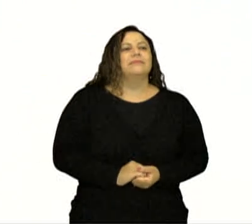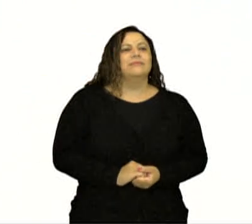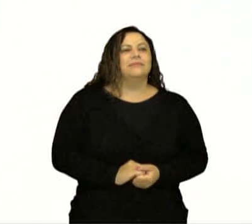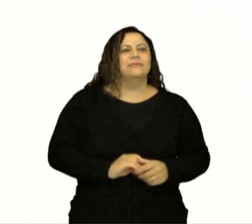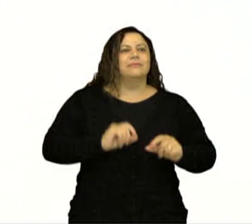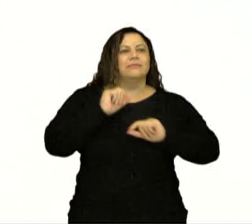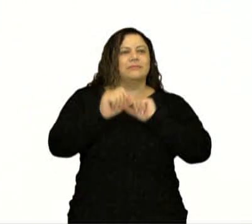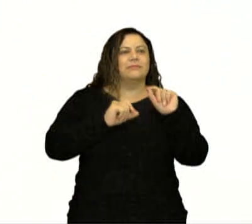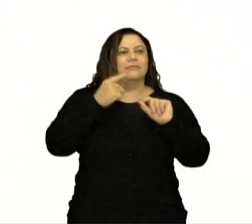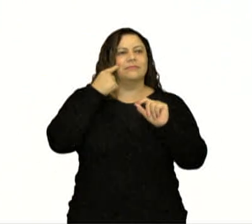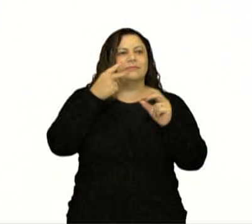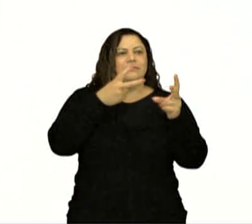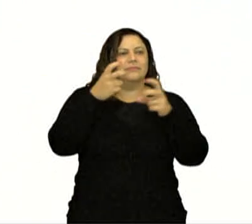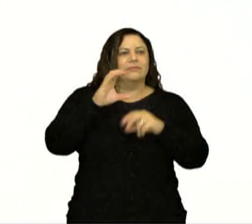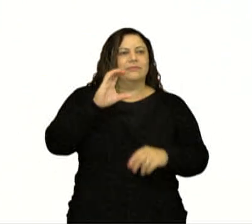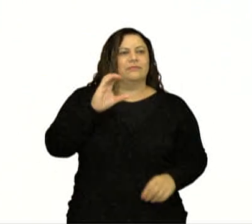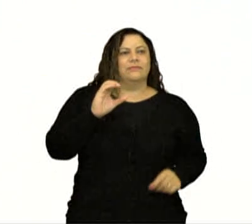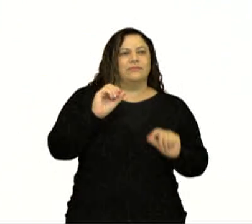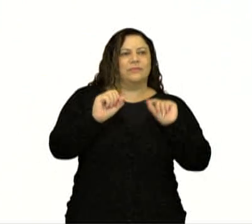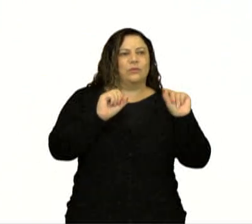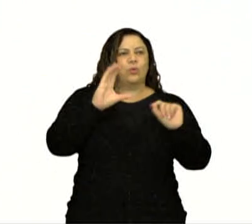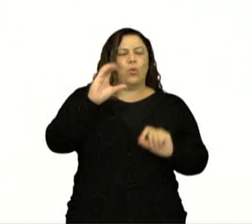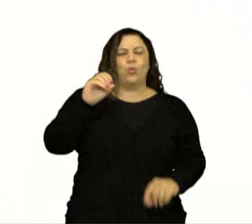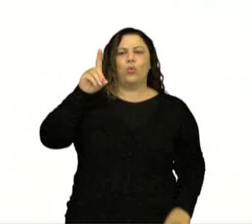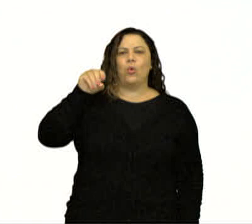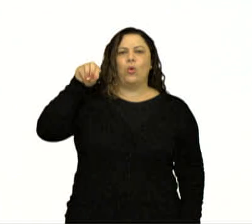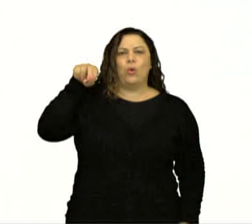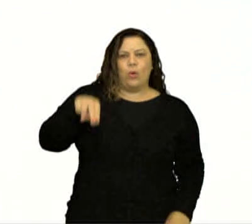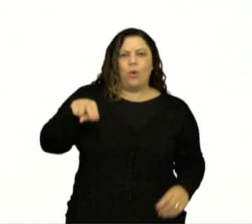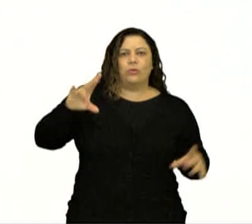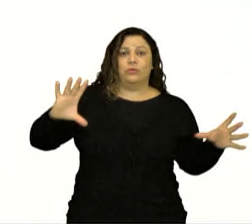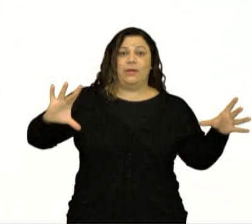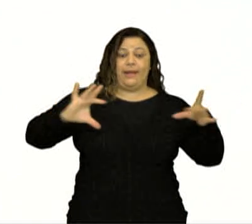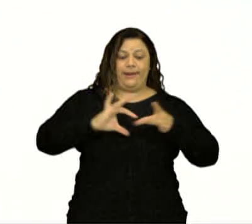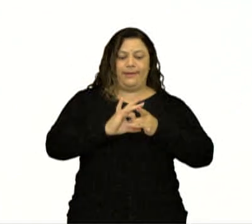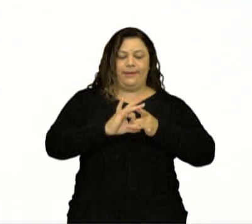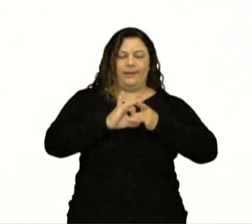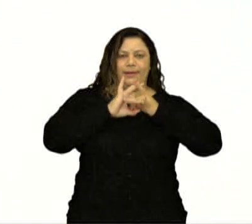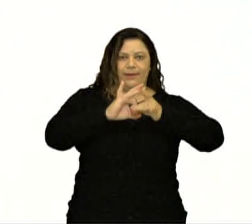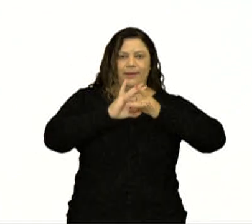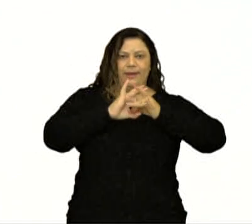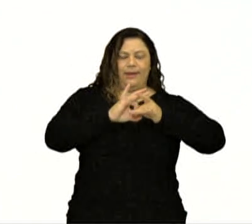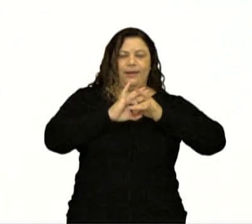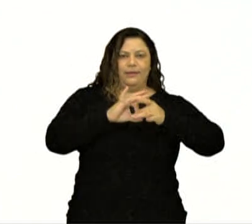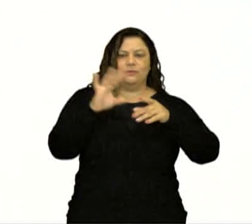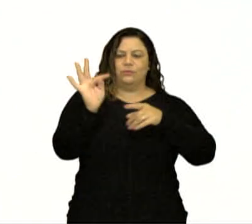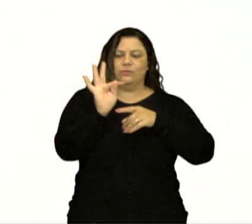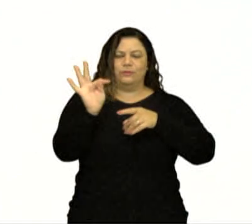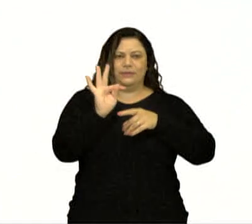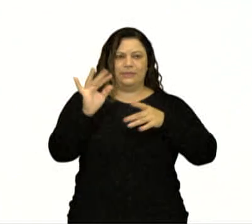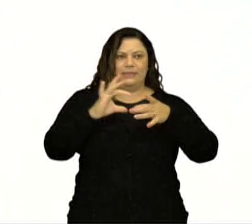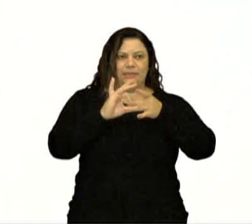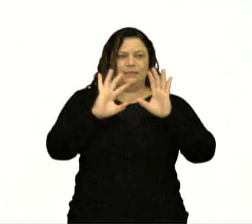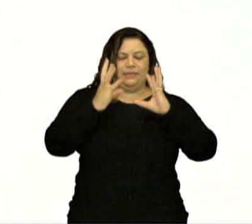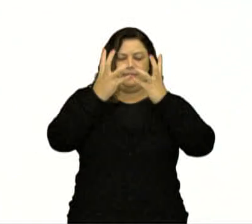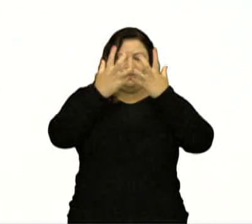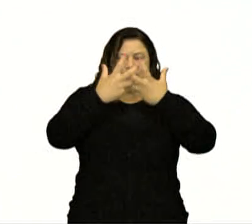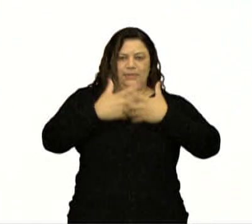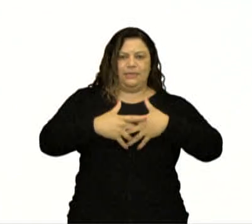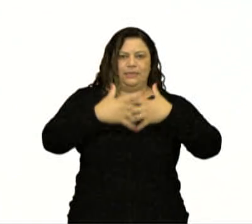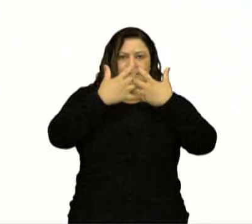O códon do RNA mensageiro é ligado ao anticódon do RNA transportador, como eu falei, em trincas de bases